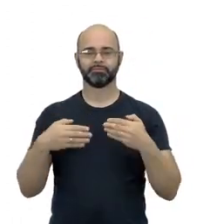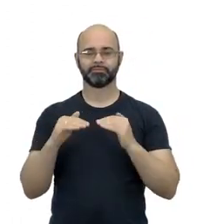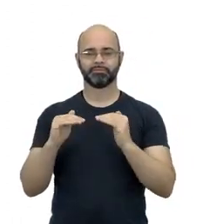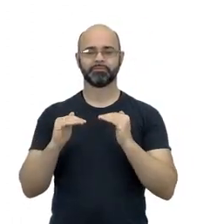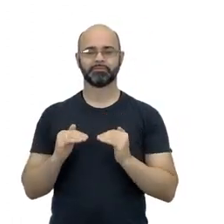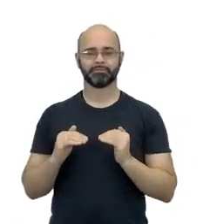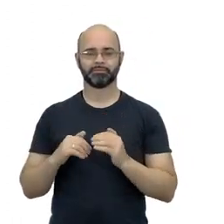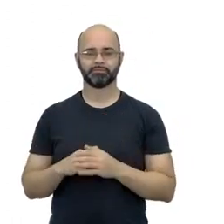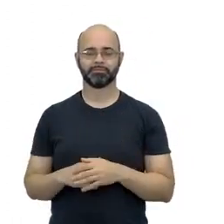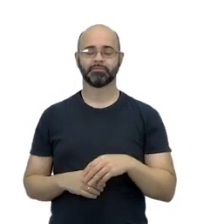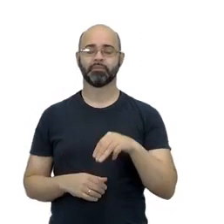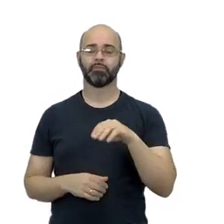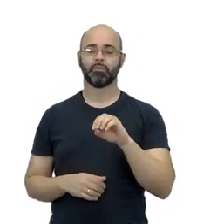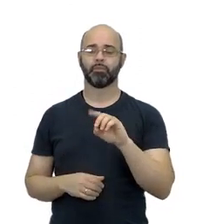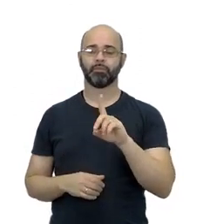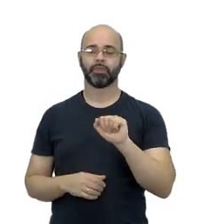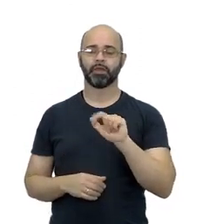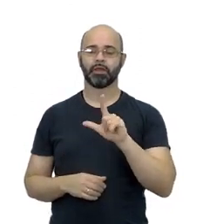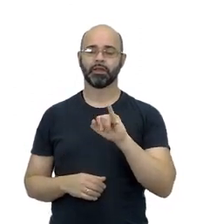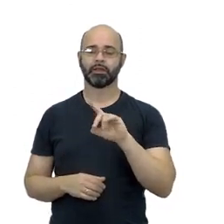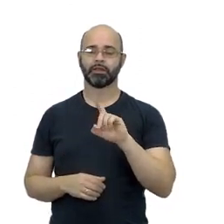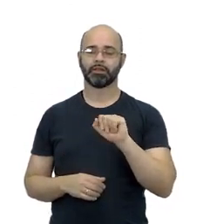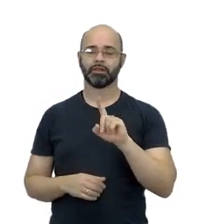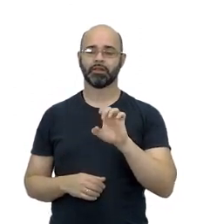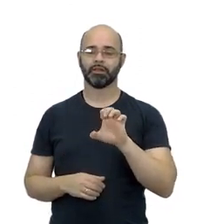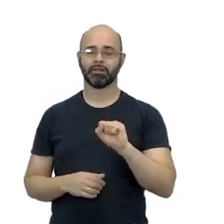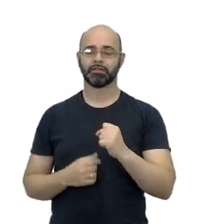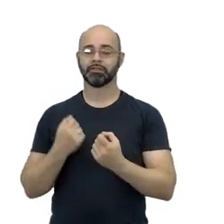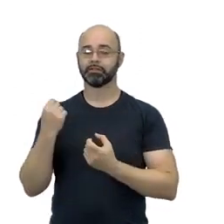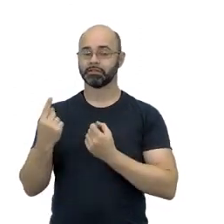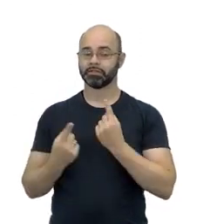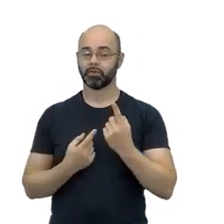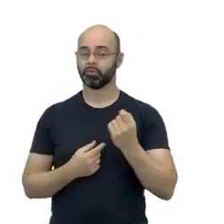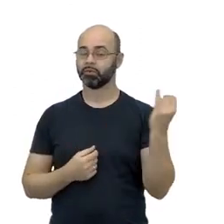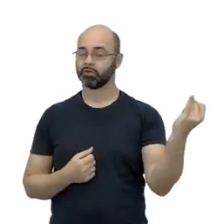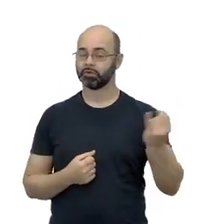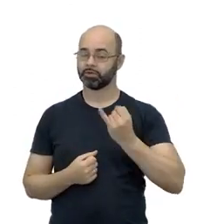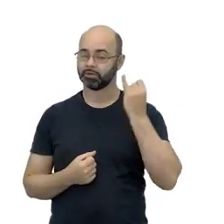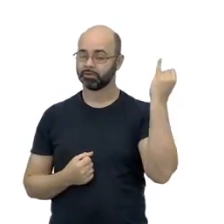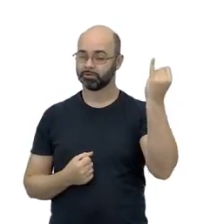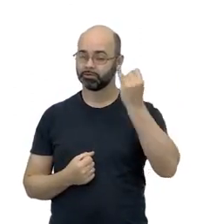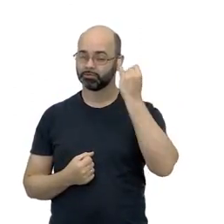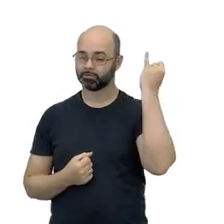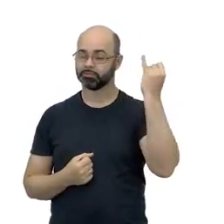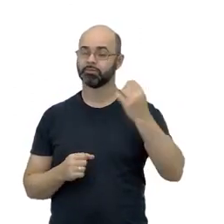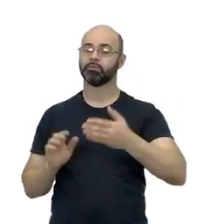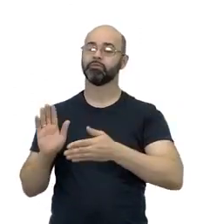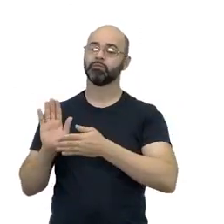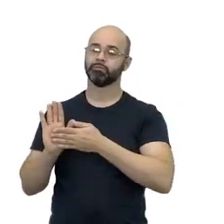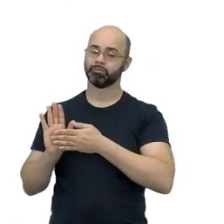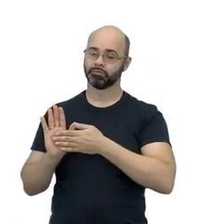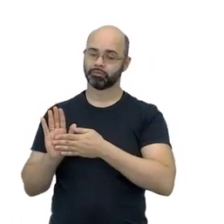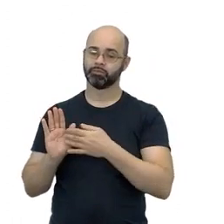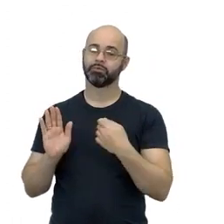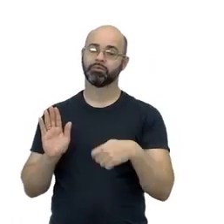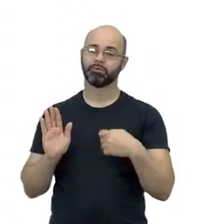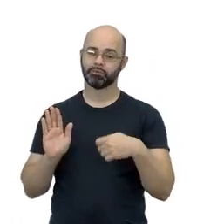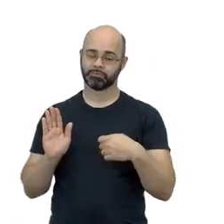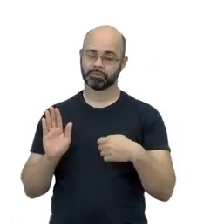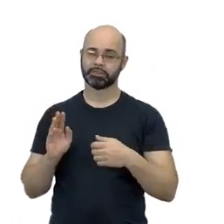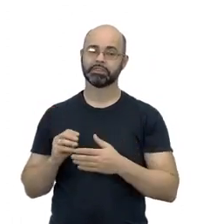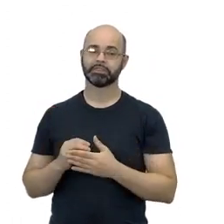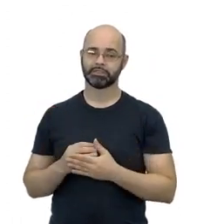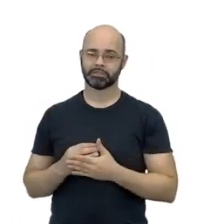algumas modalidades leitoras que são importantes e que precisam ser propostas ao lado da